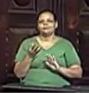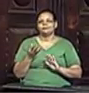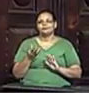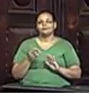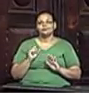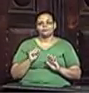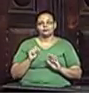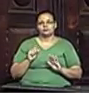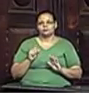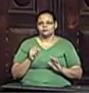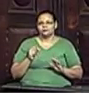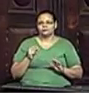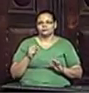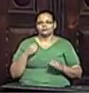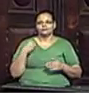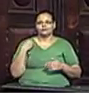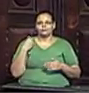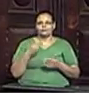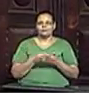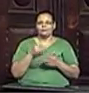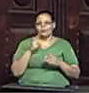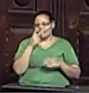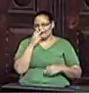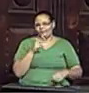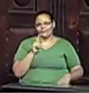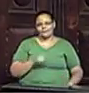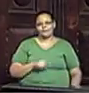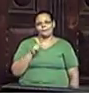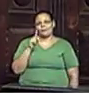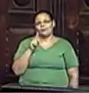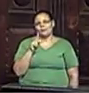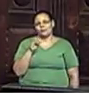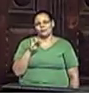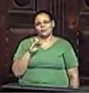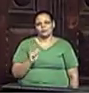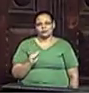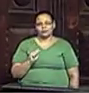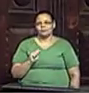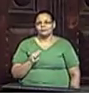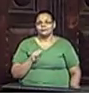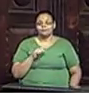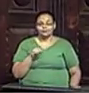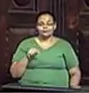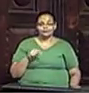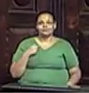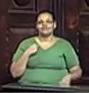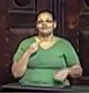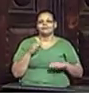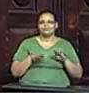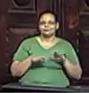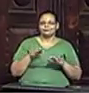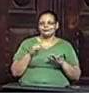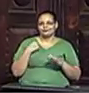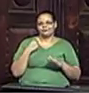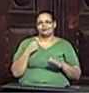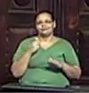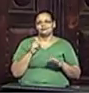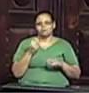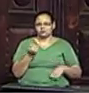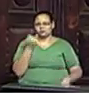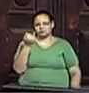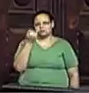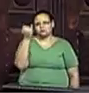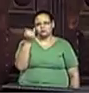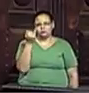preocupações que se aproximam da chamada psiquiatria democrática. Por outro lado, há também experiências que são condenáveis. E por isso é